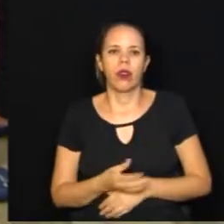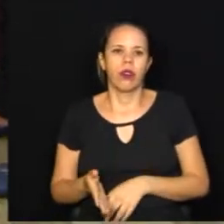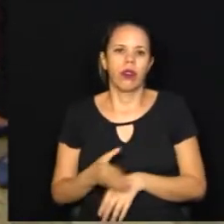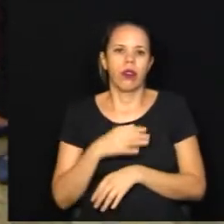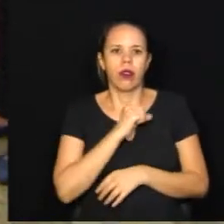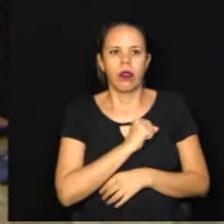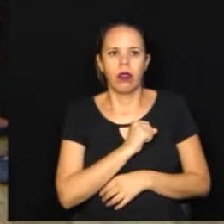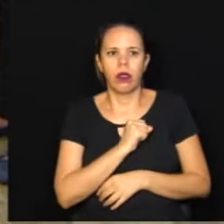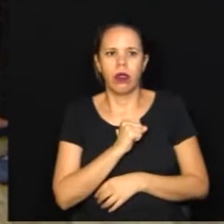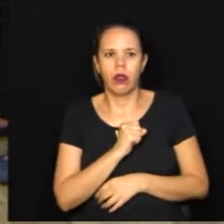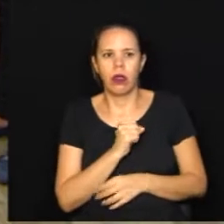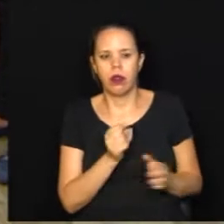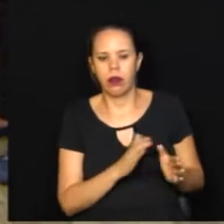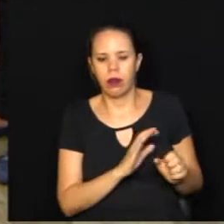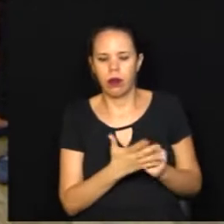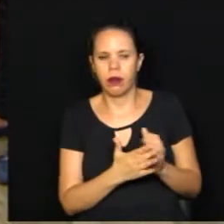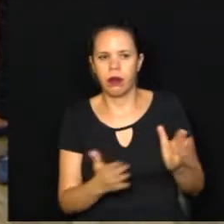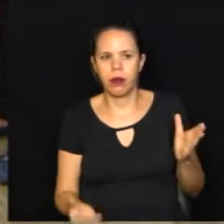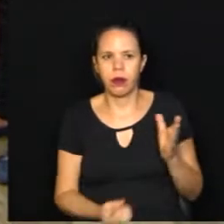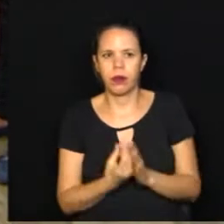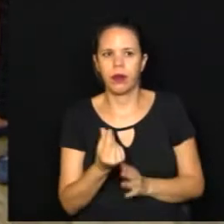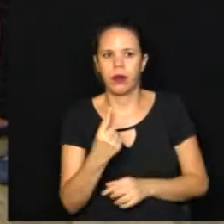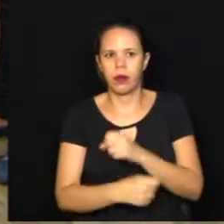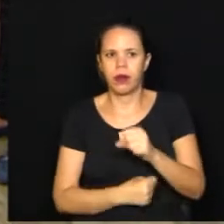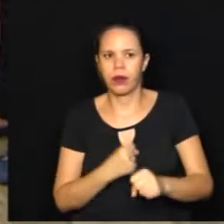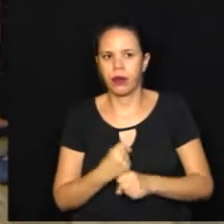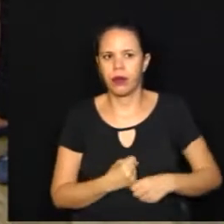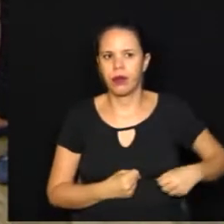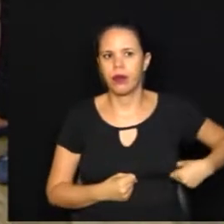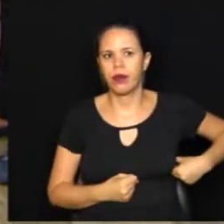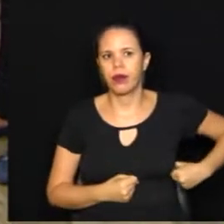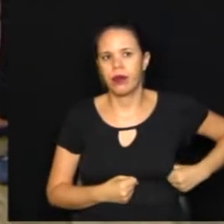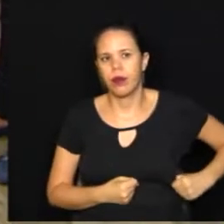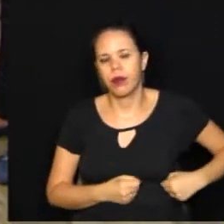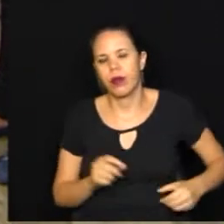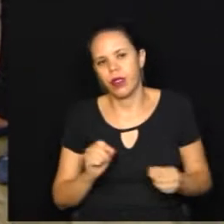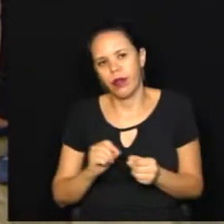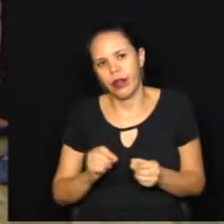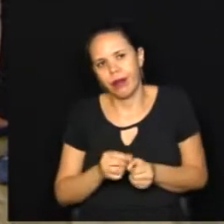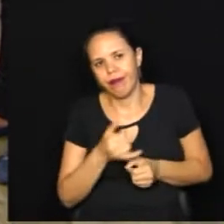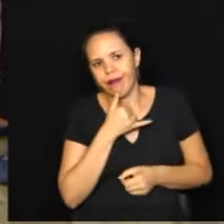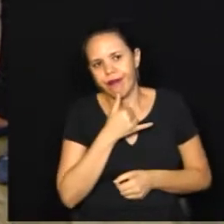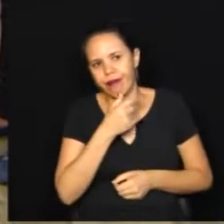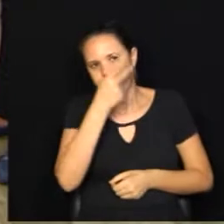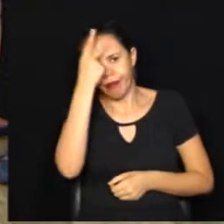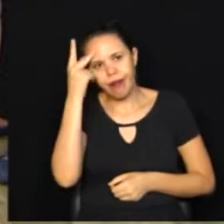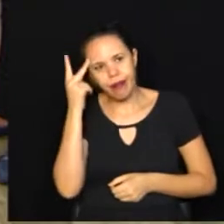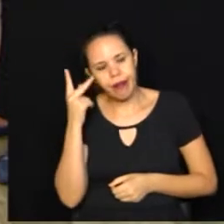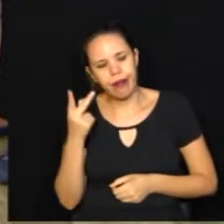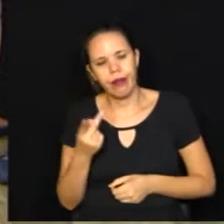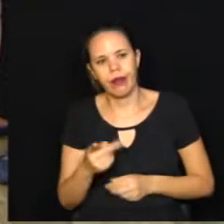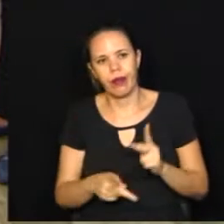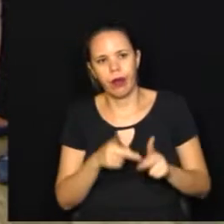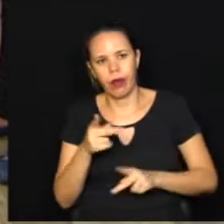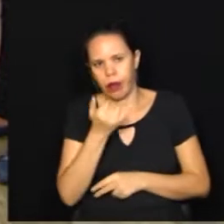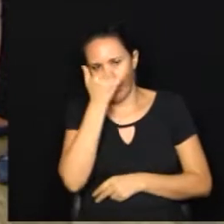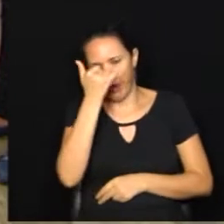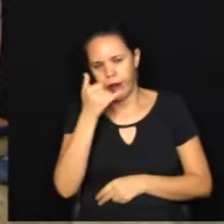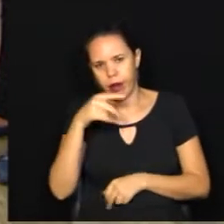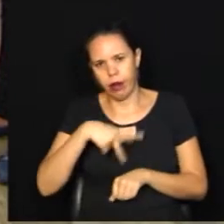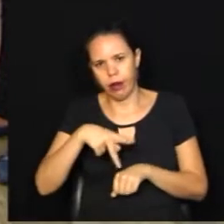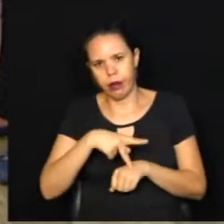antes com esta pandemia que já dura 1 ano e que está fazendo, infelizmente, muitas vítimas aqui no